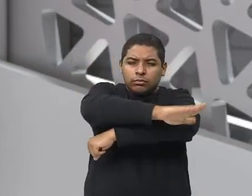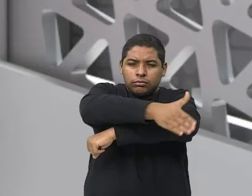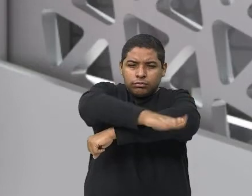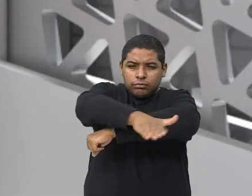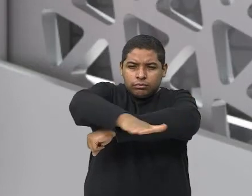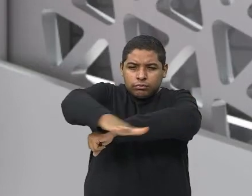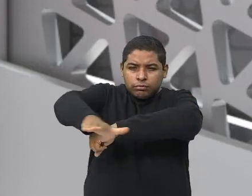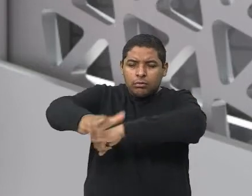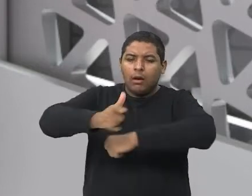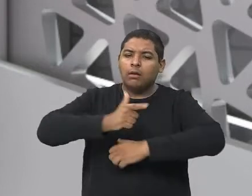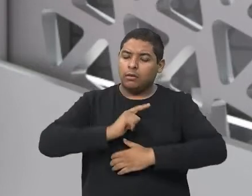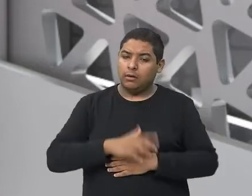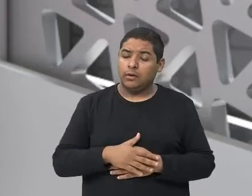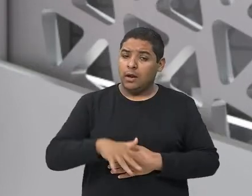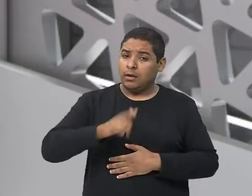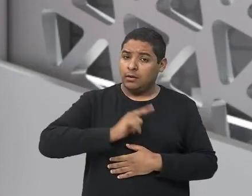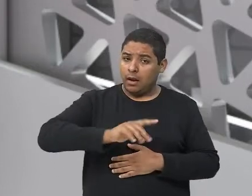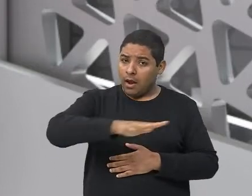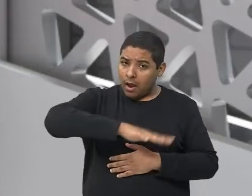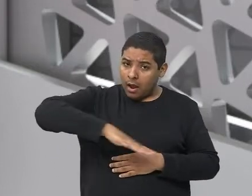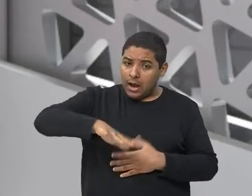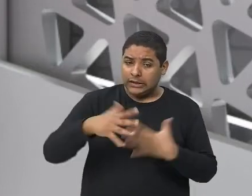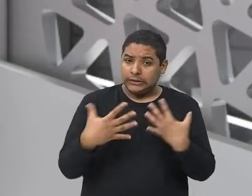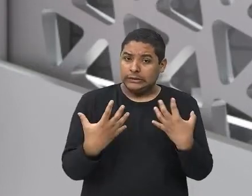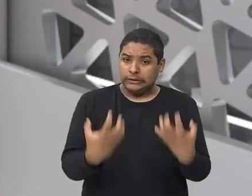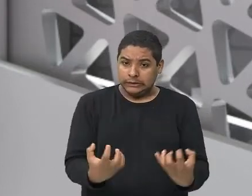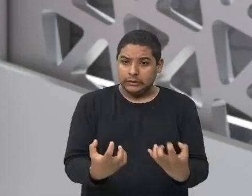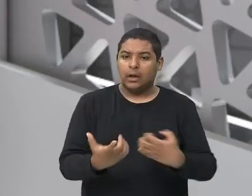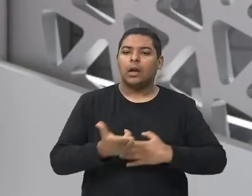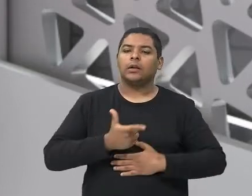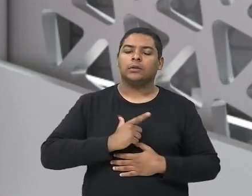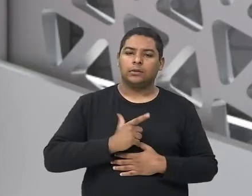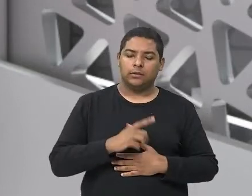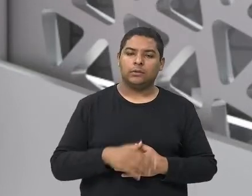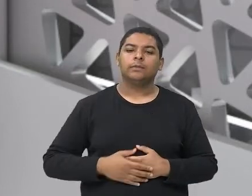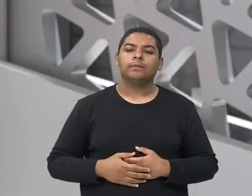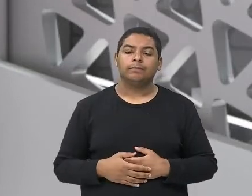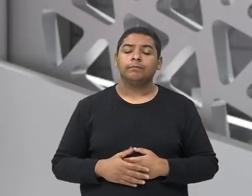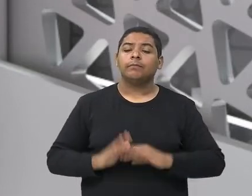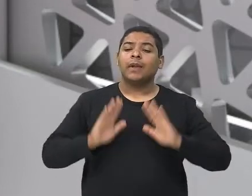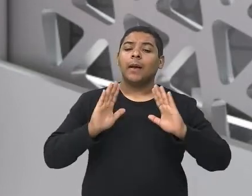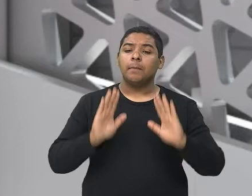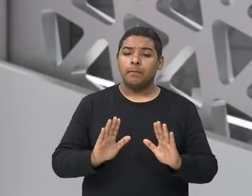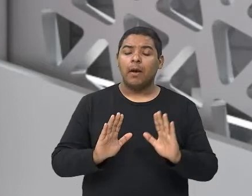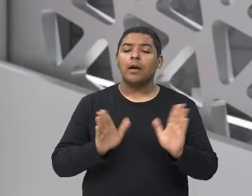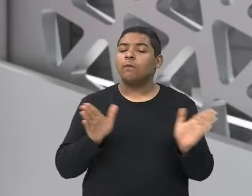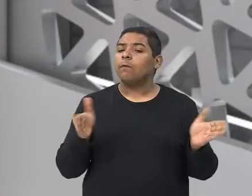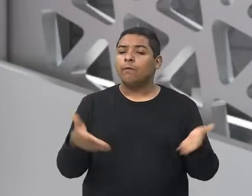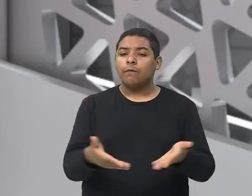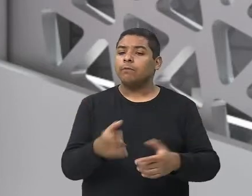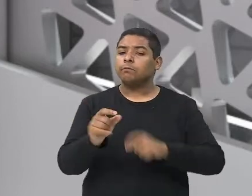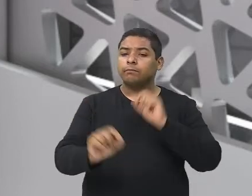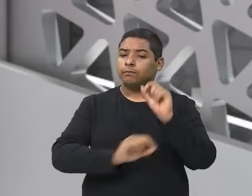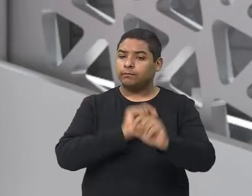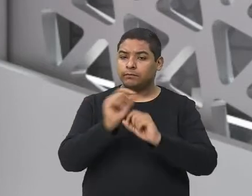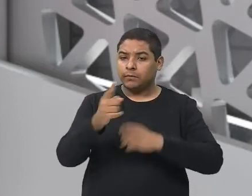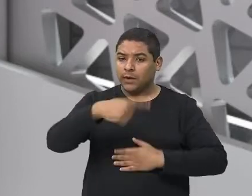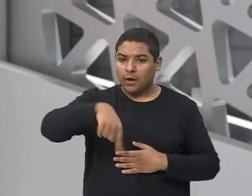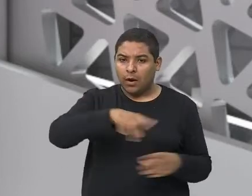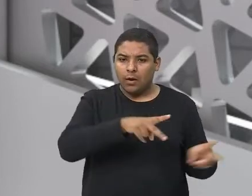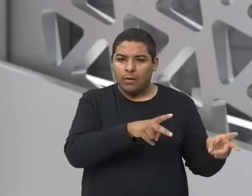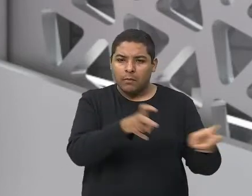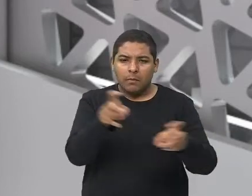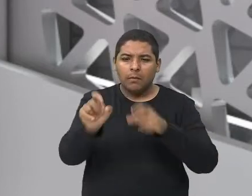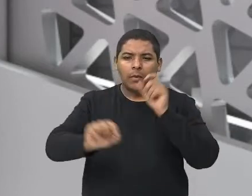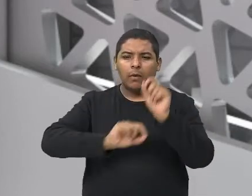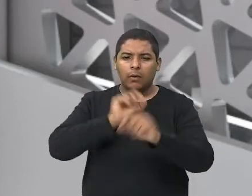ser bastante, né, árida, tá? Mas em relação a isso, a gente observa, né, que